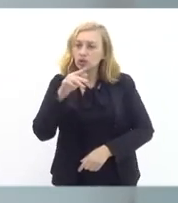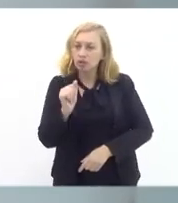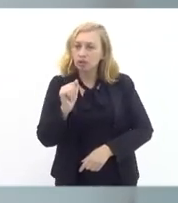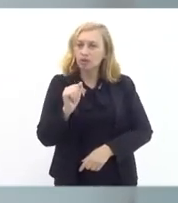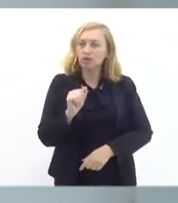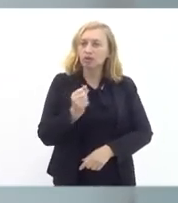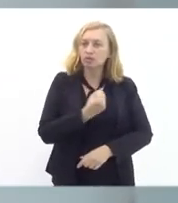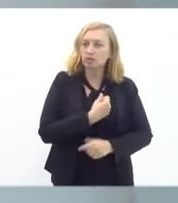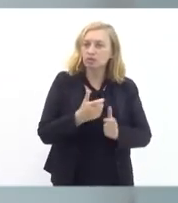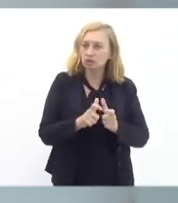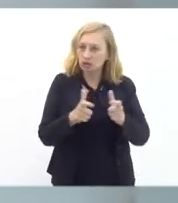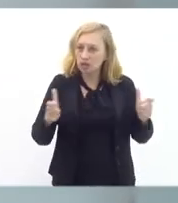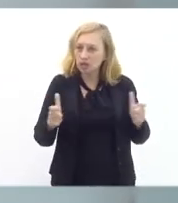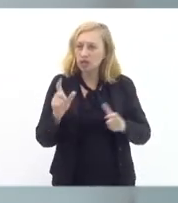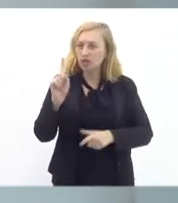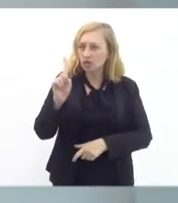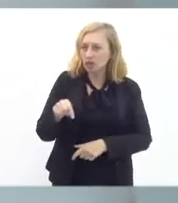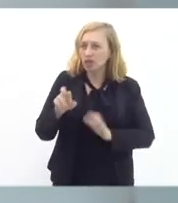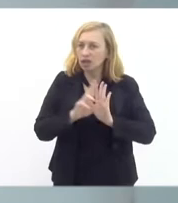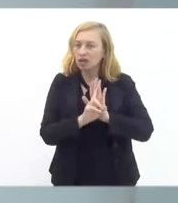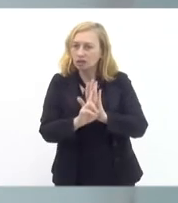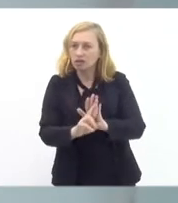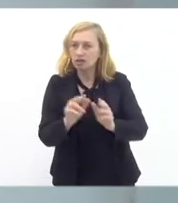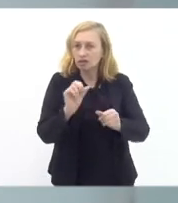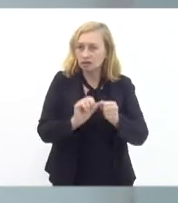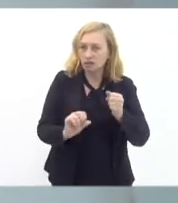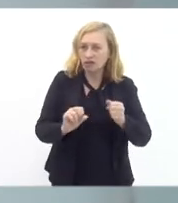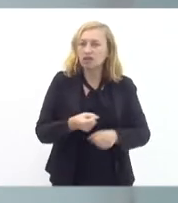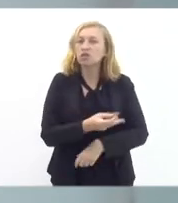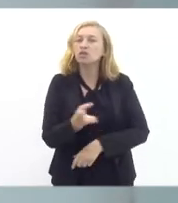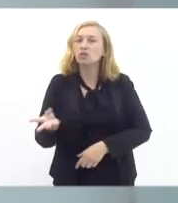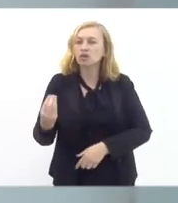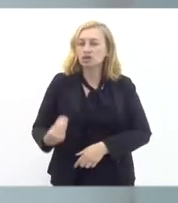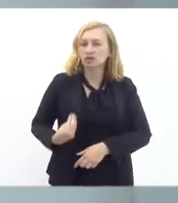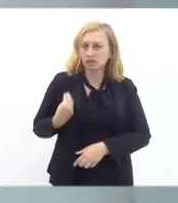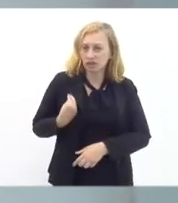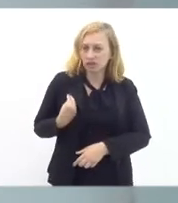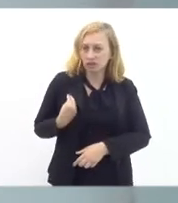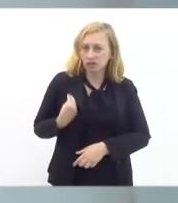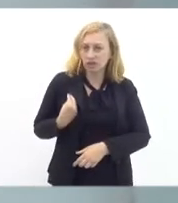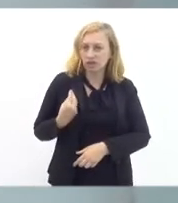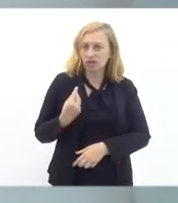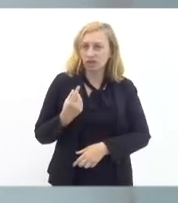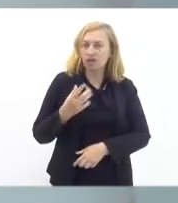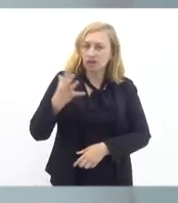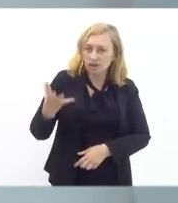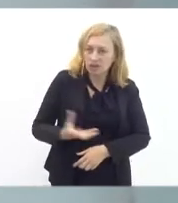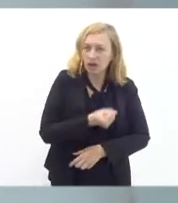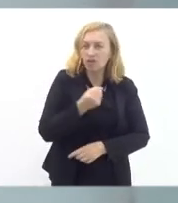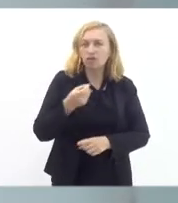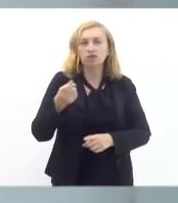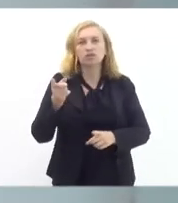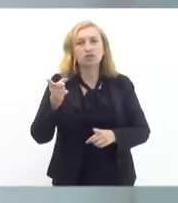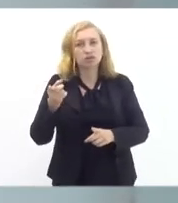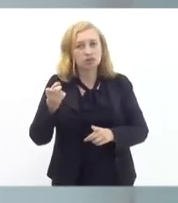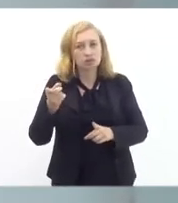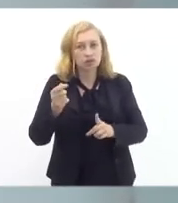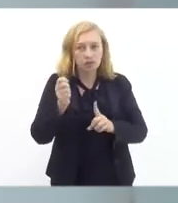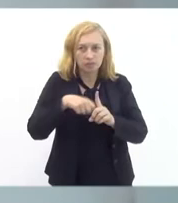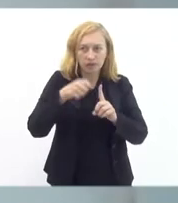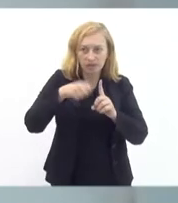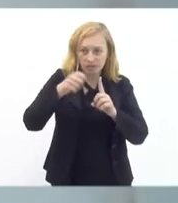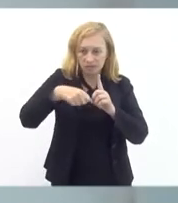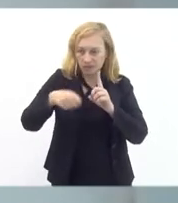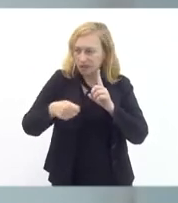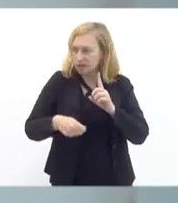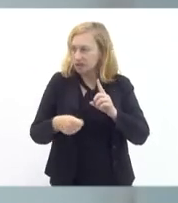que ela é, pelo que ela representa, o que ela faz, né? Quantas vidas a Suípa não salva por mês? Quantas vidas nós